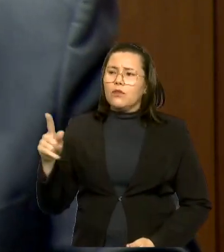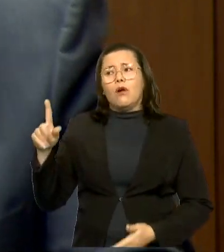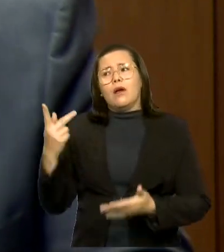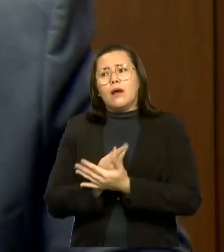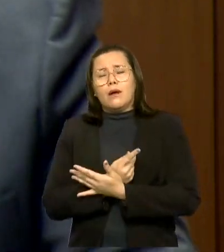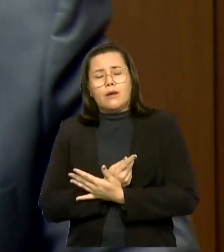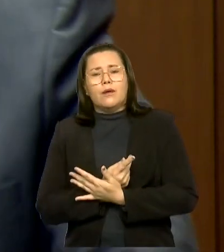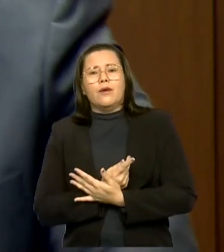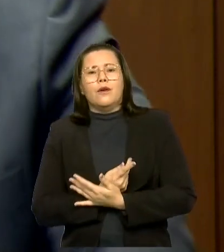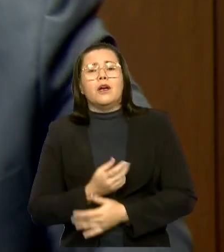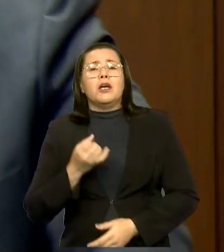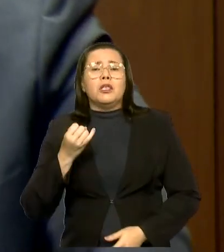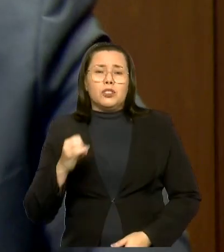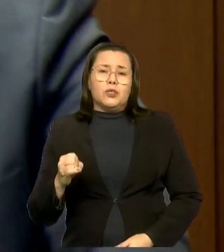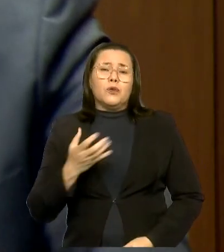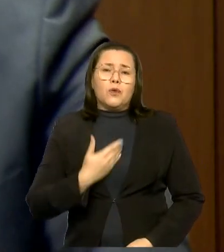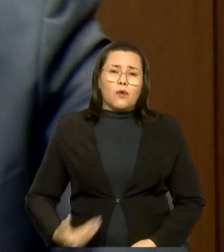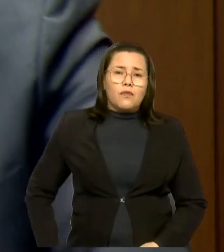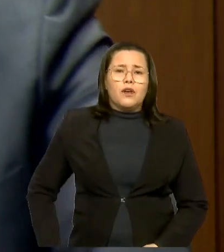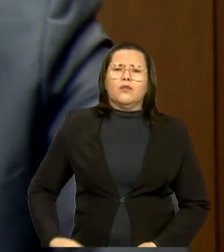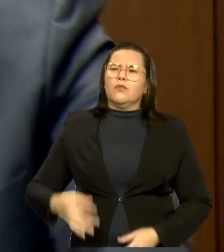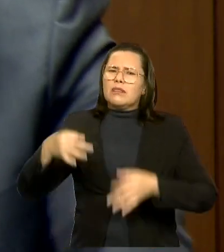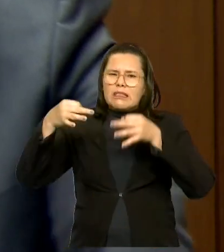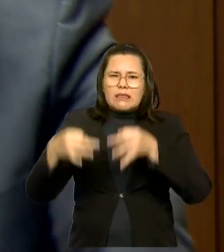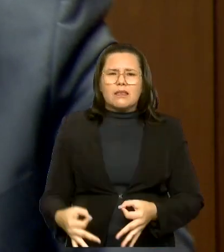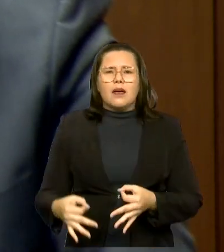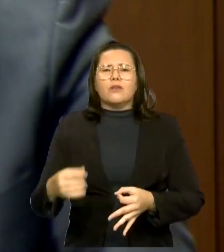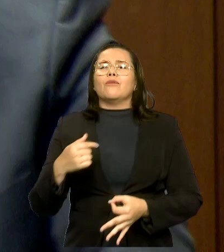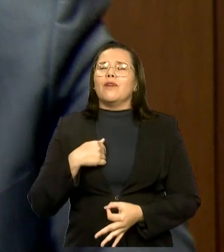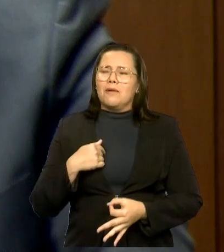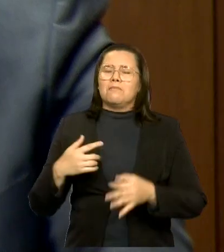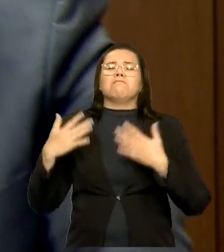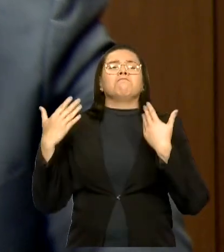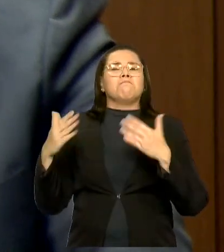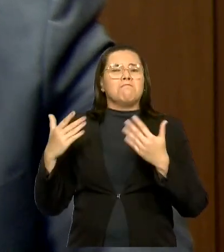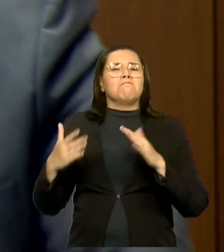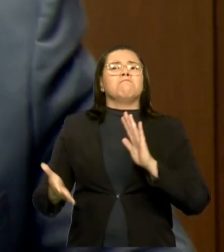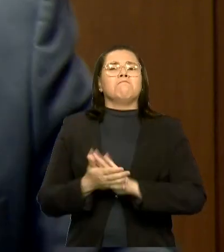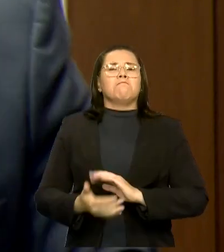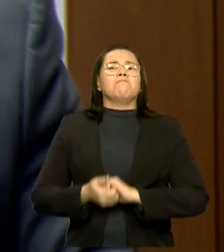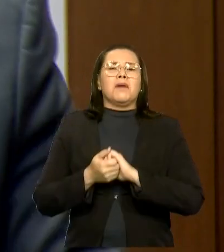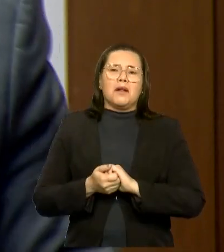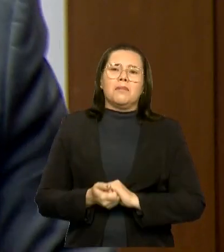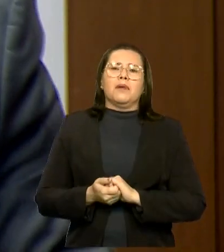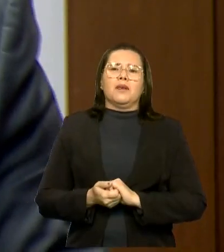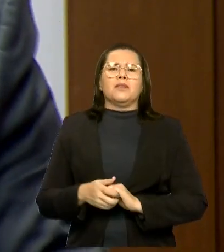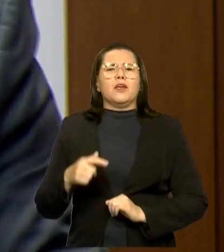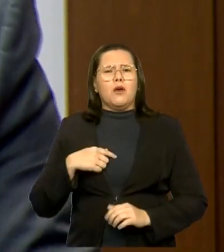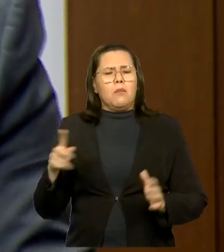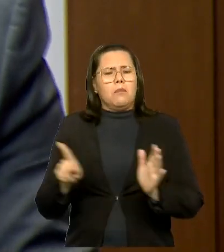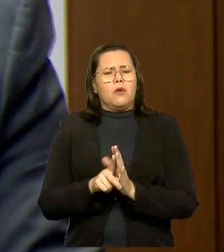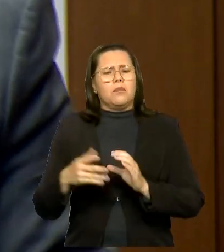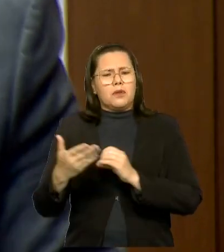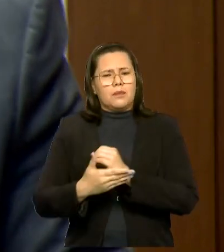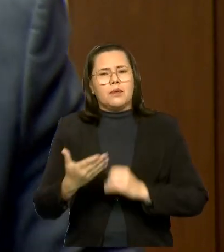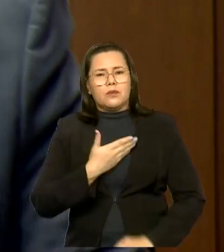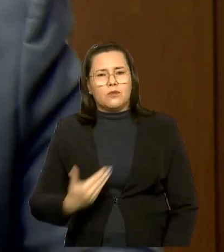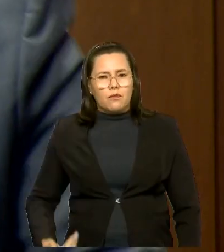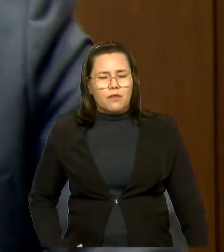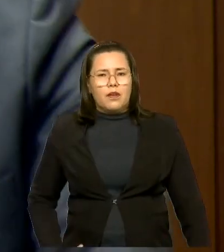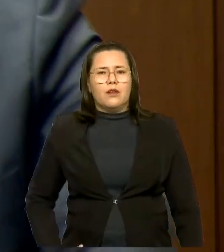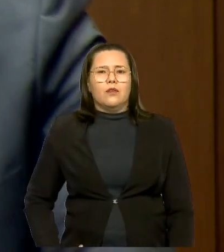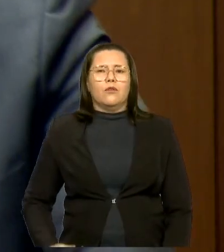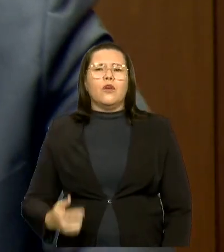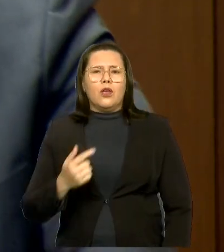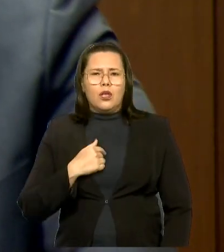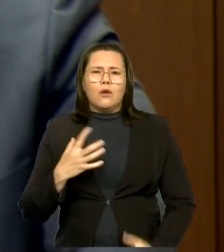acertar, estarei aqui também para parabenizar e dizer que o governo está acertando. Sou da base do governo e quero contribuir para que o Maranhão